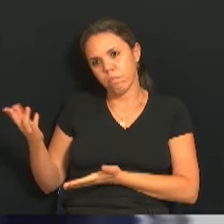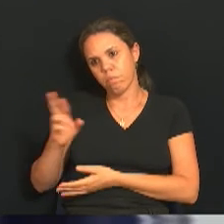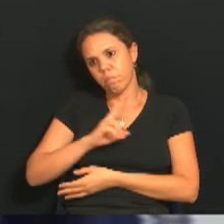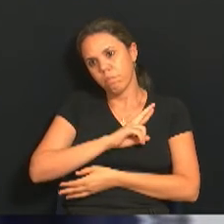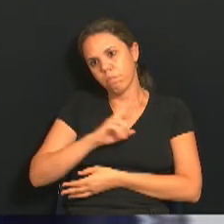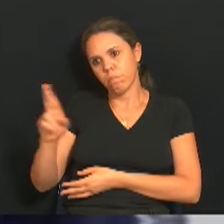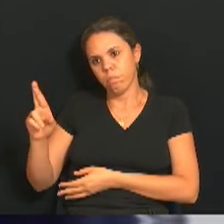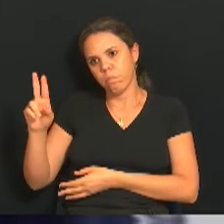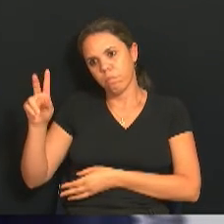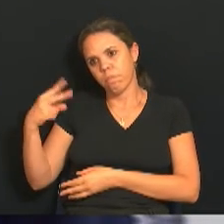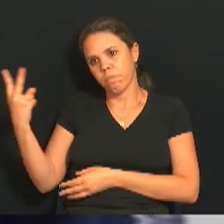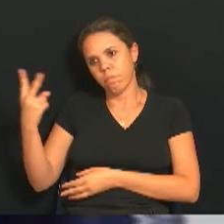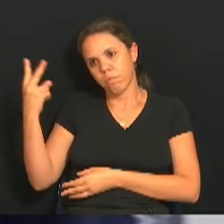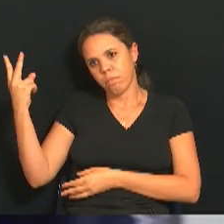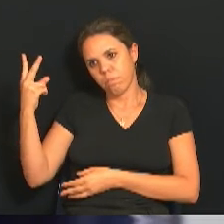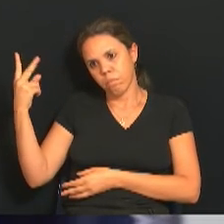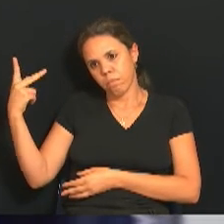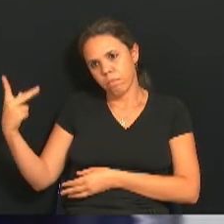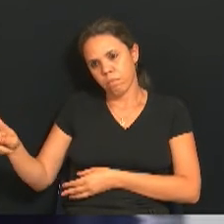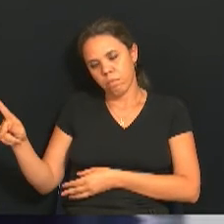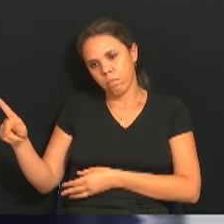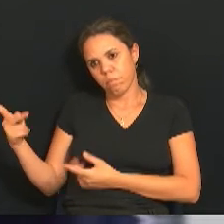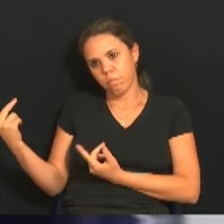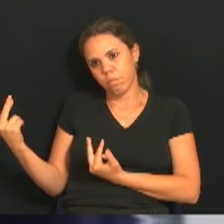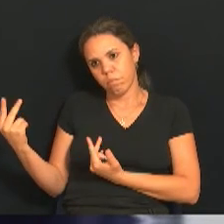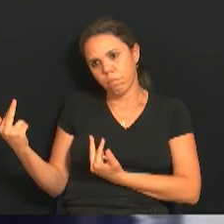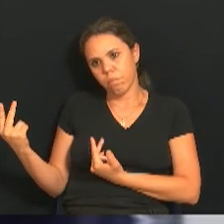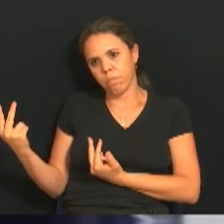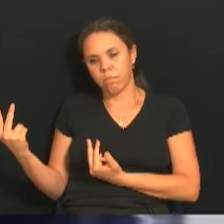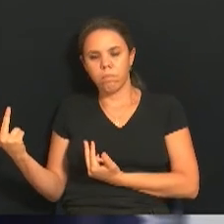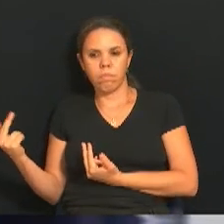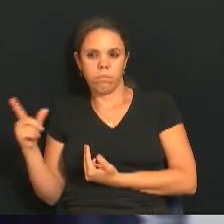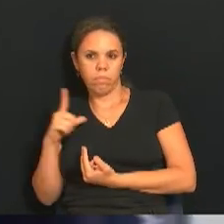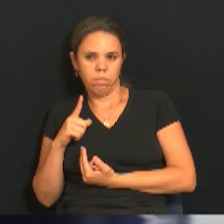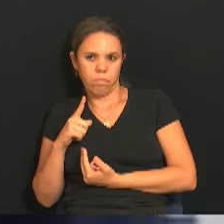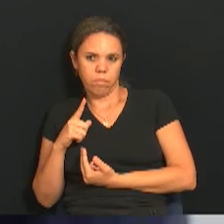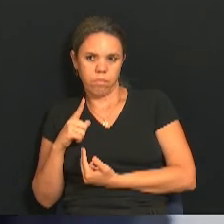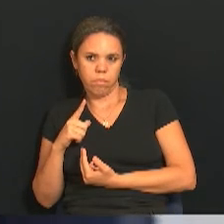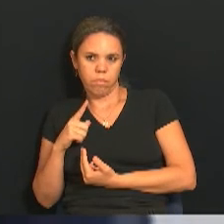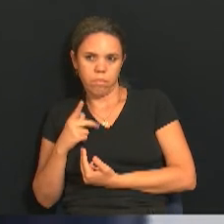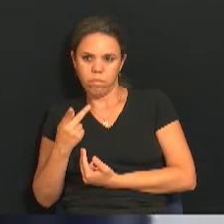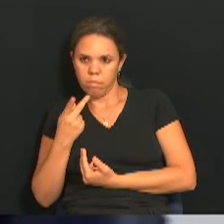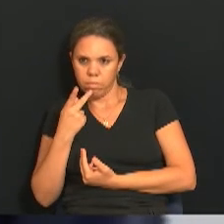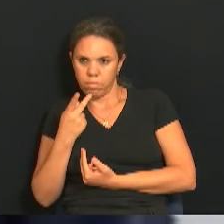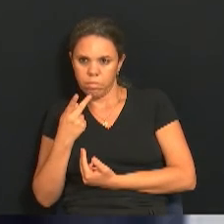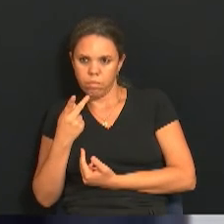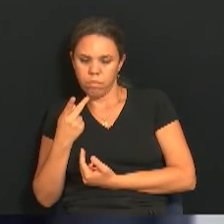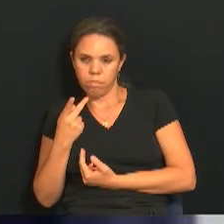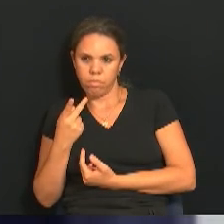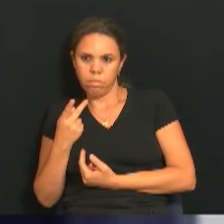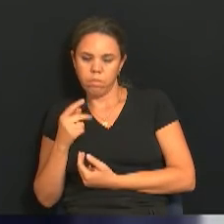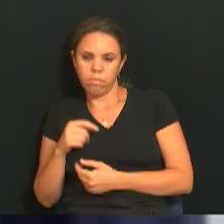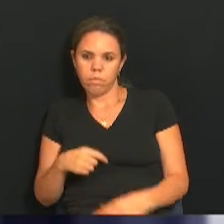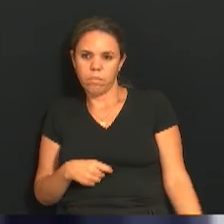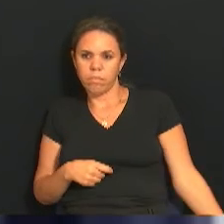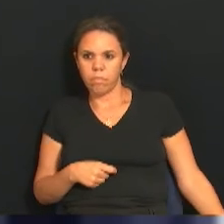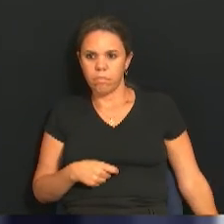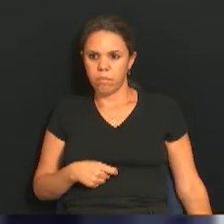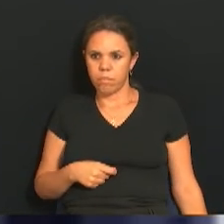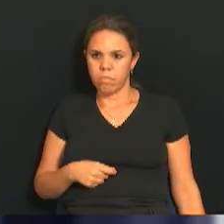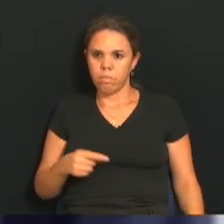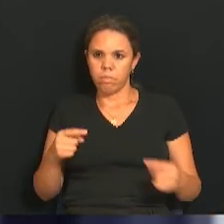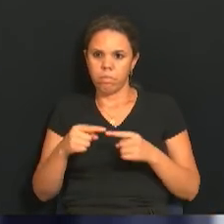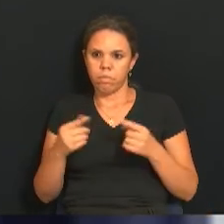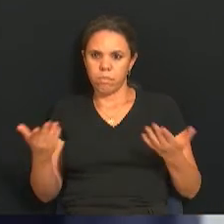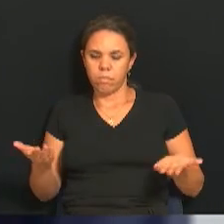seus valores também, assim como eu tenho, né? Eu digo que não é por coincidência que calhou de ser